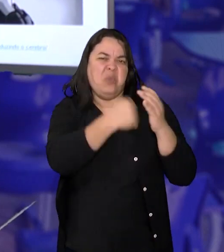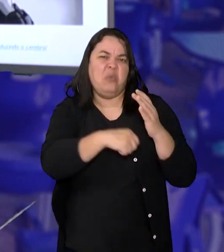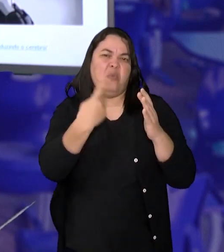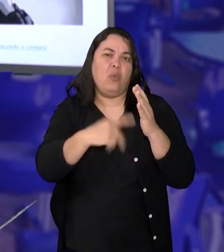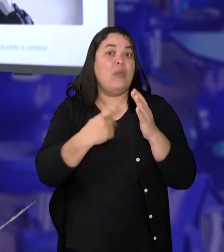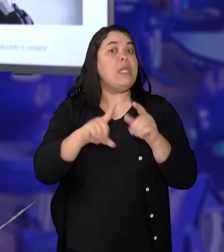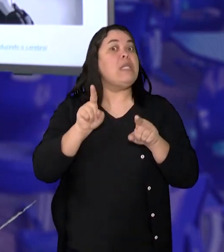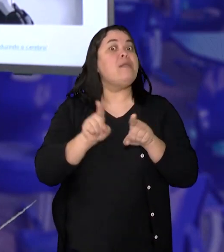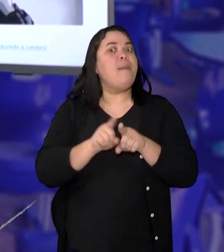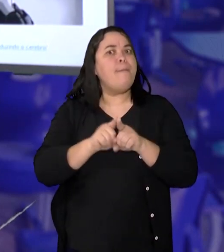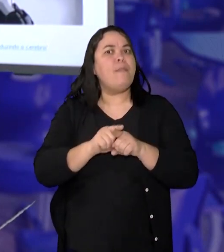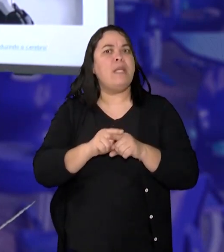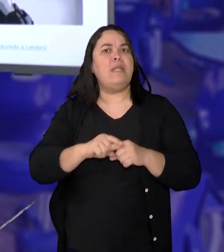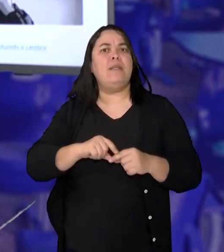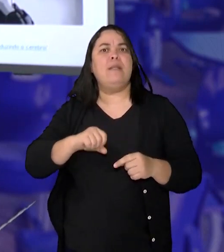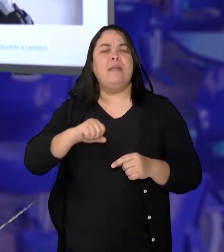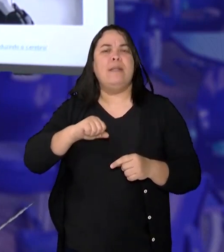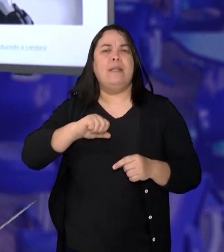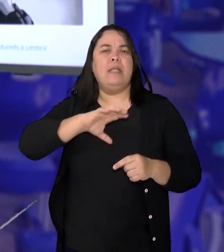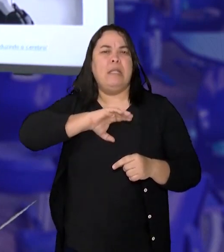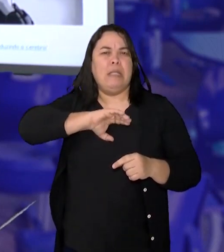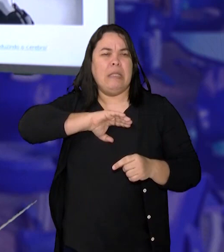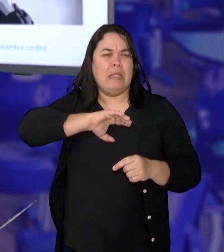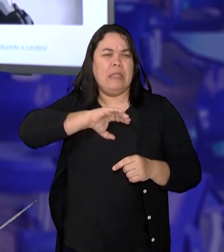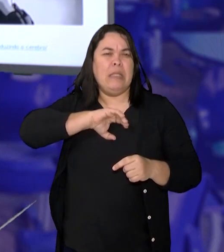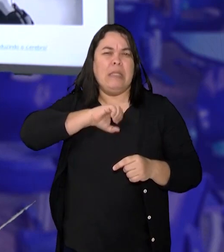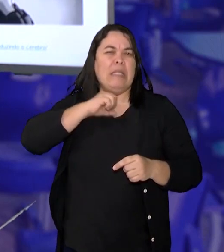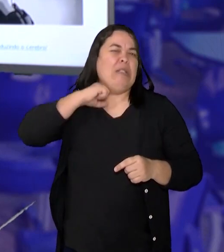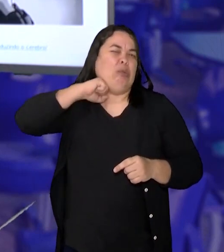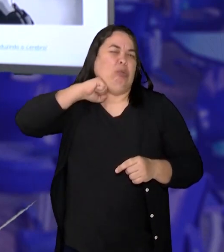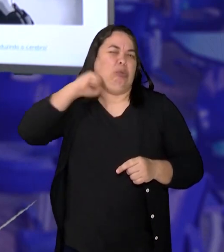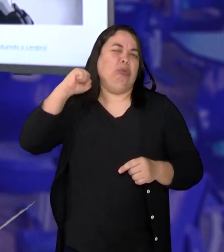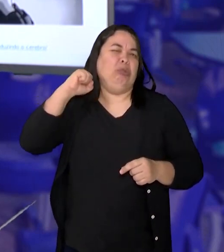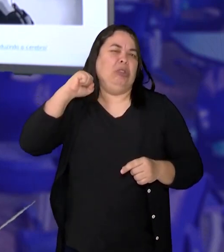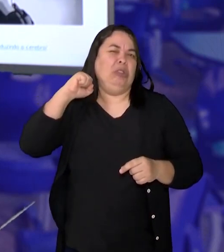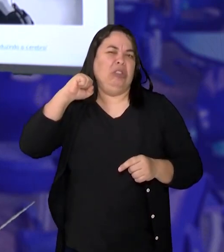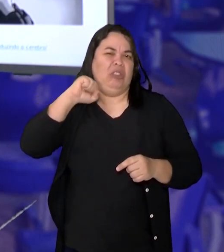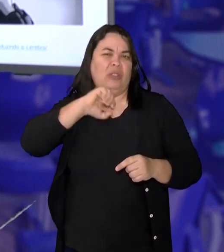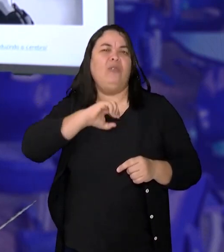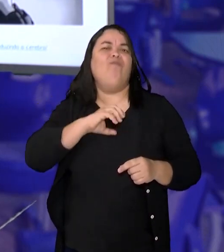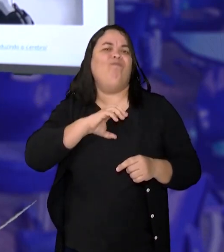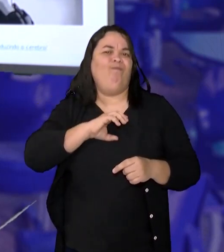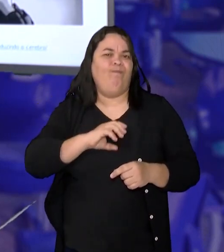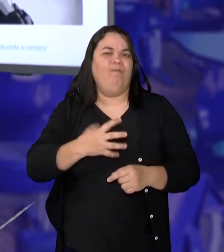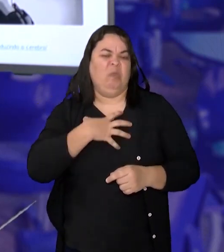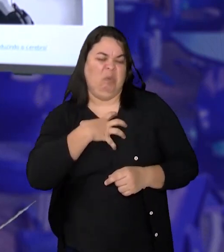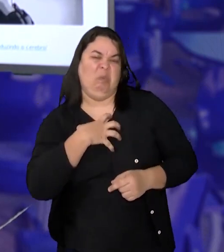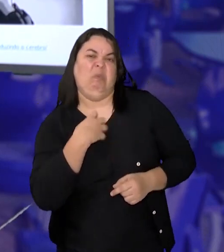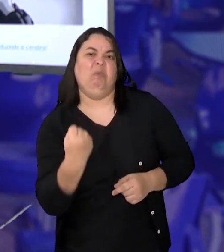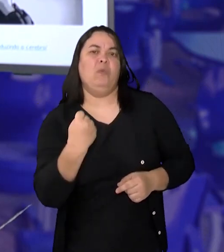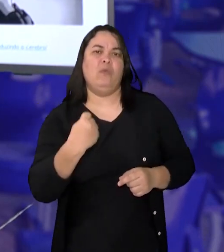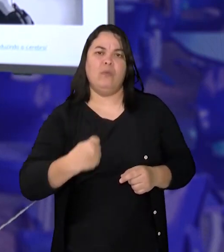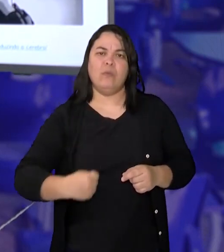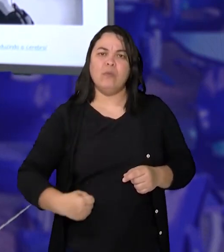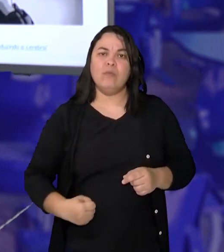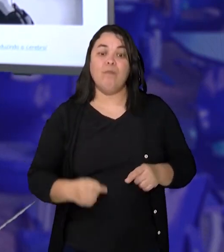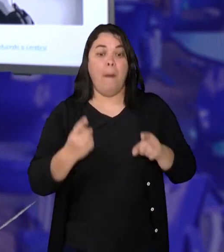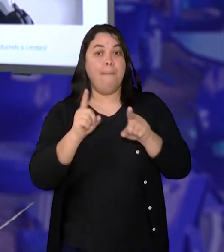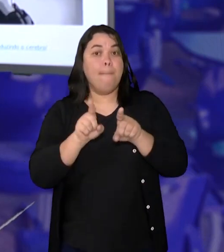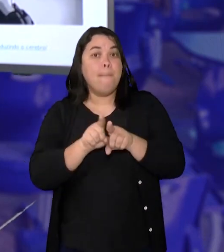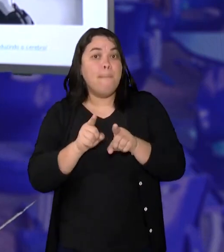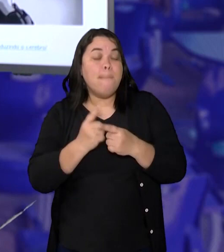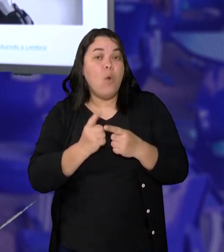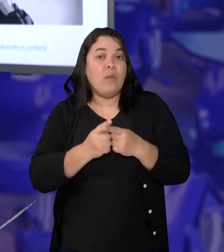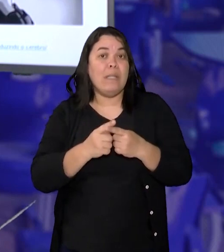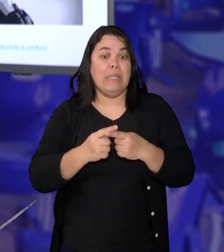até cometer suicídio. Por quê? Quando elas saem desse estado de muita felicidade, elas acabam entrando em um estado em que a vida não